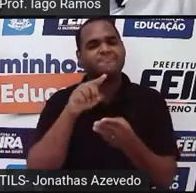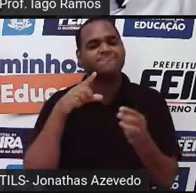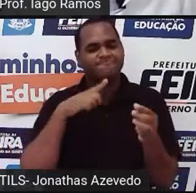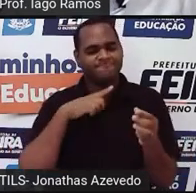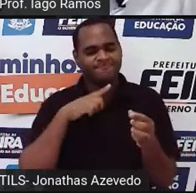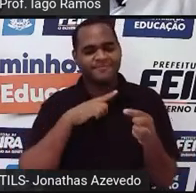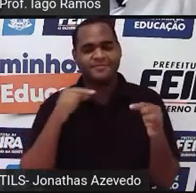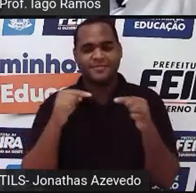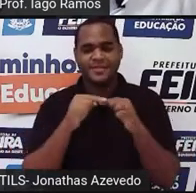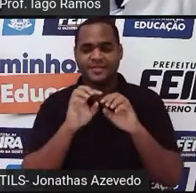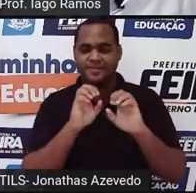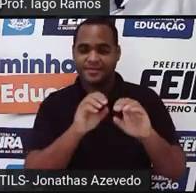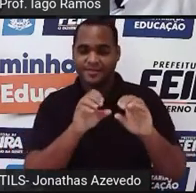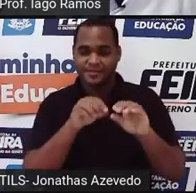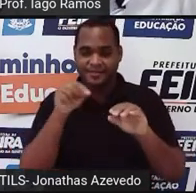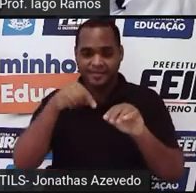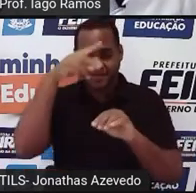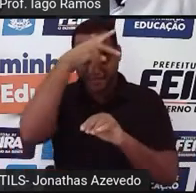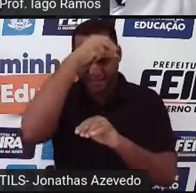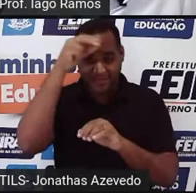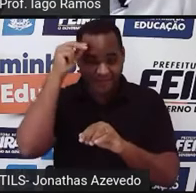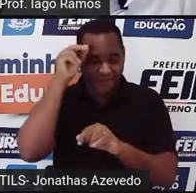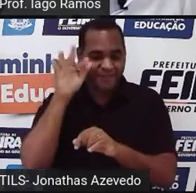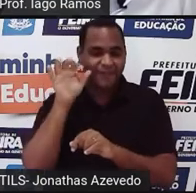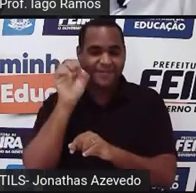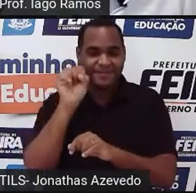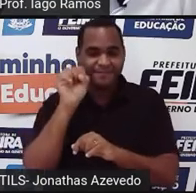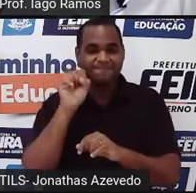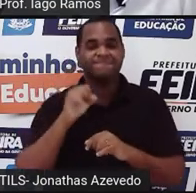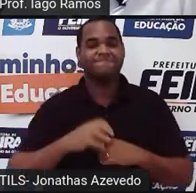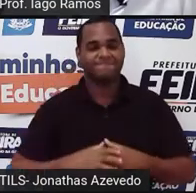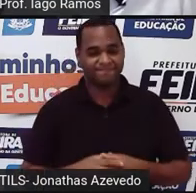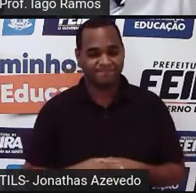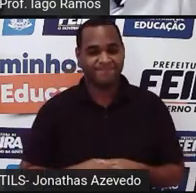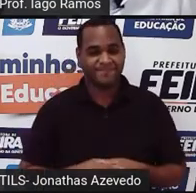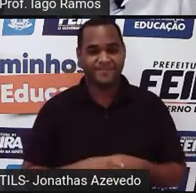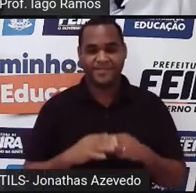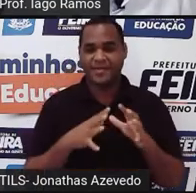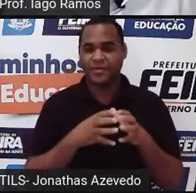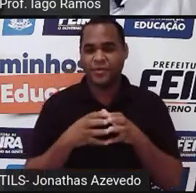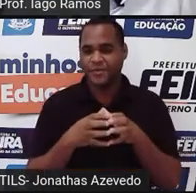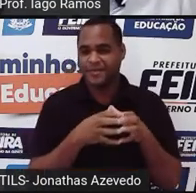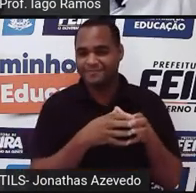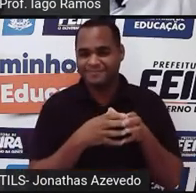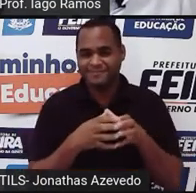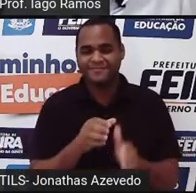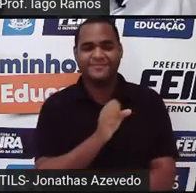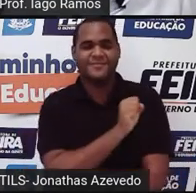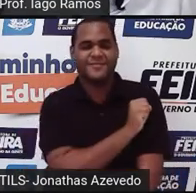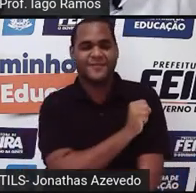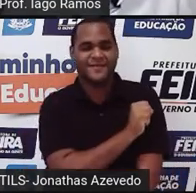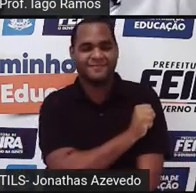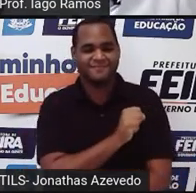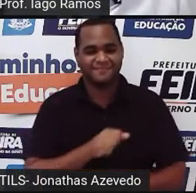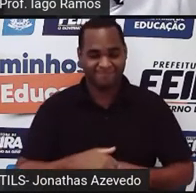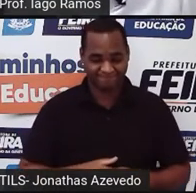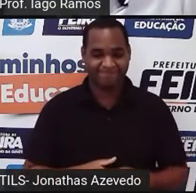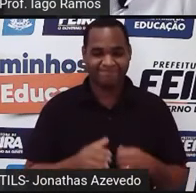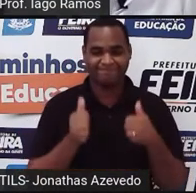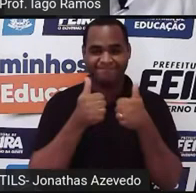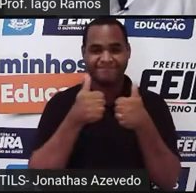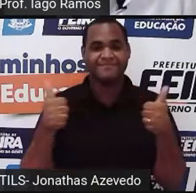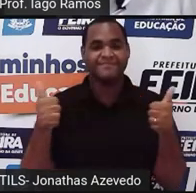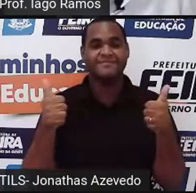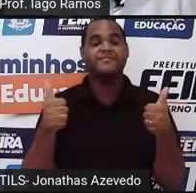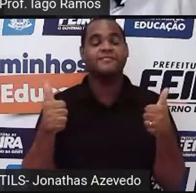da rede Municipal de Ensino de Feira de Santana das turmas de 8º ano beleza